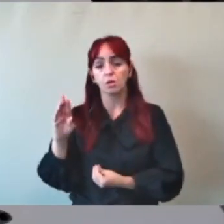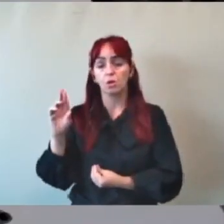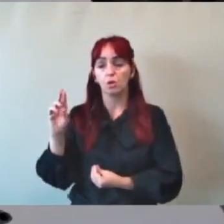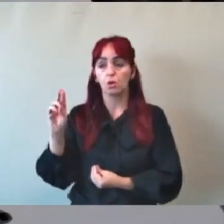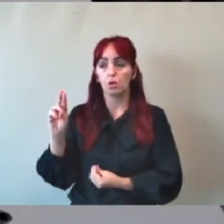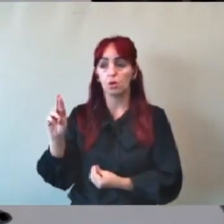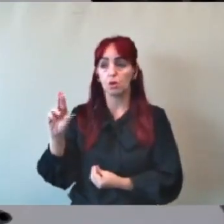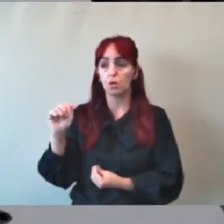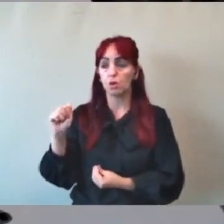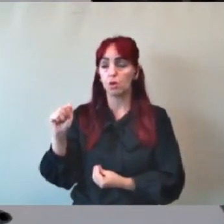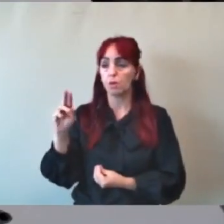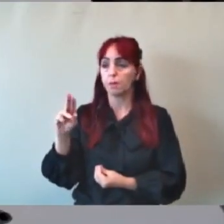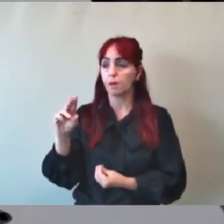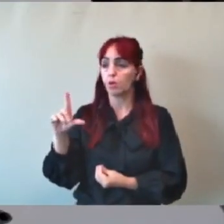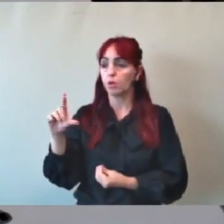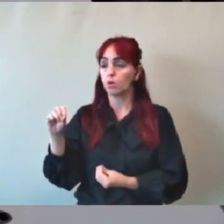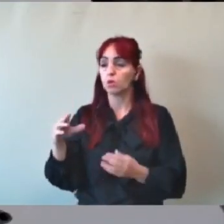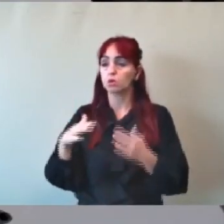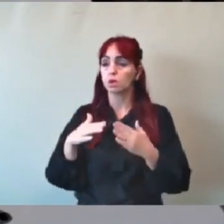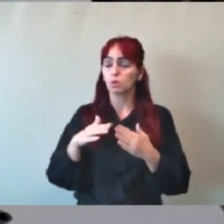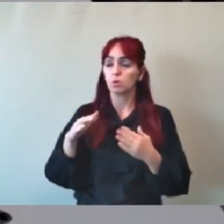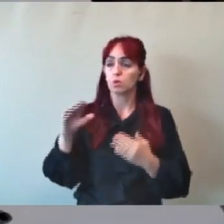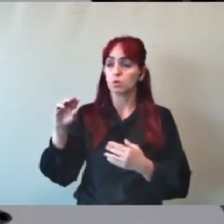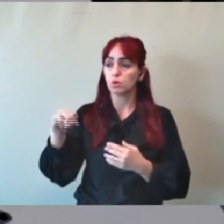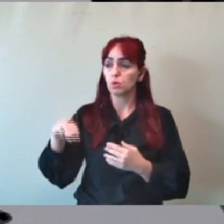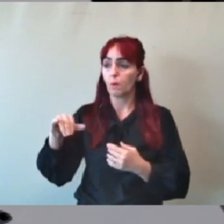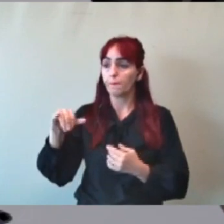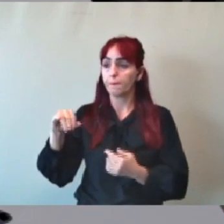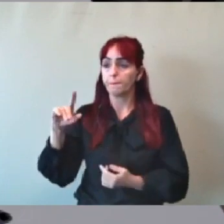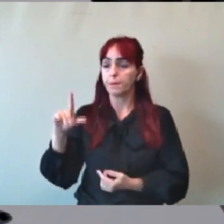Miltinho CGE? De acordo. Vereador Fernando Luiz?